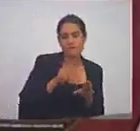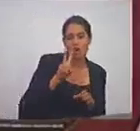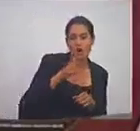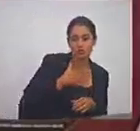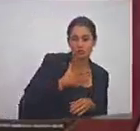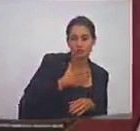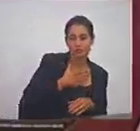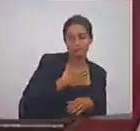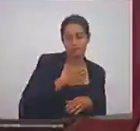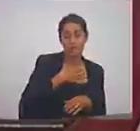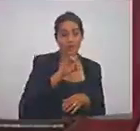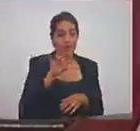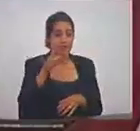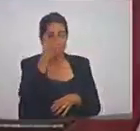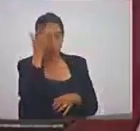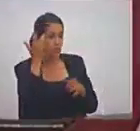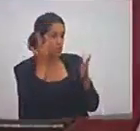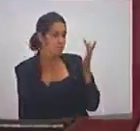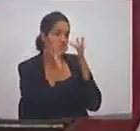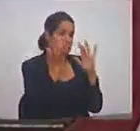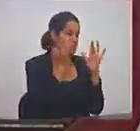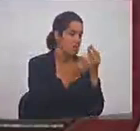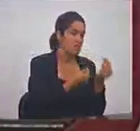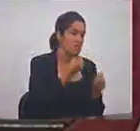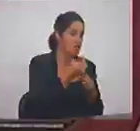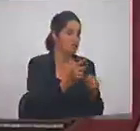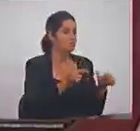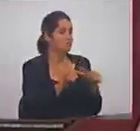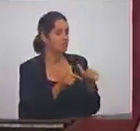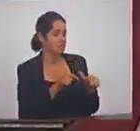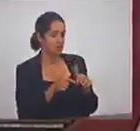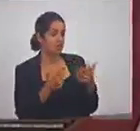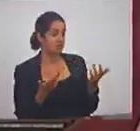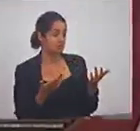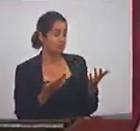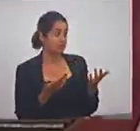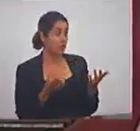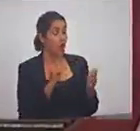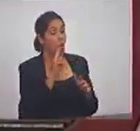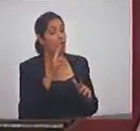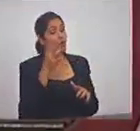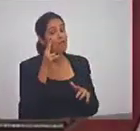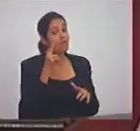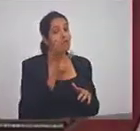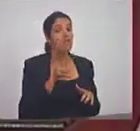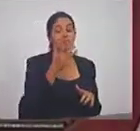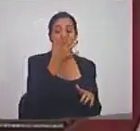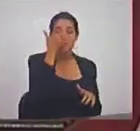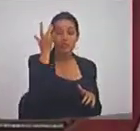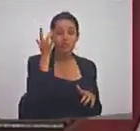o trabalho dos vereadores, ou então a gente vê o pessoal falando besteira, asneira, em rede